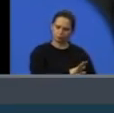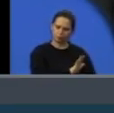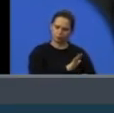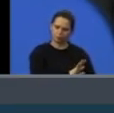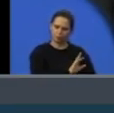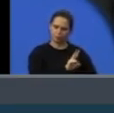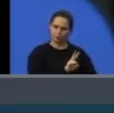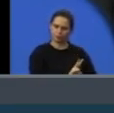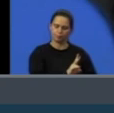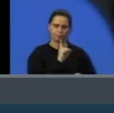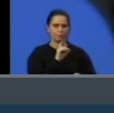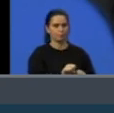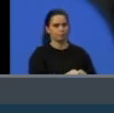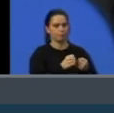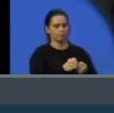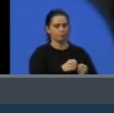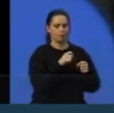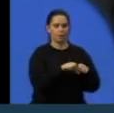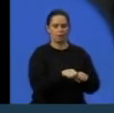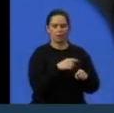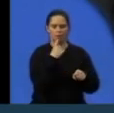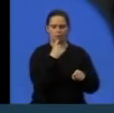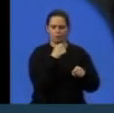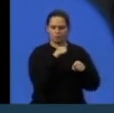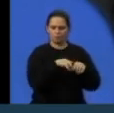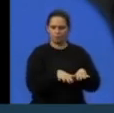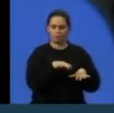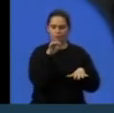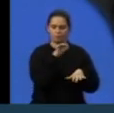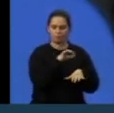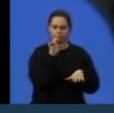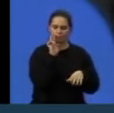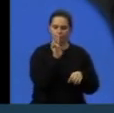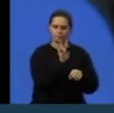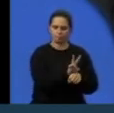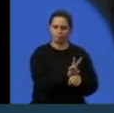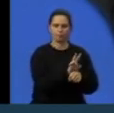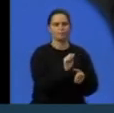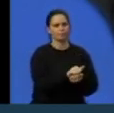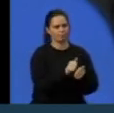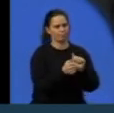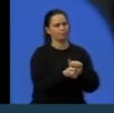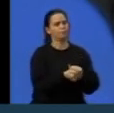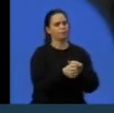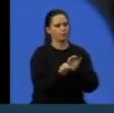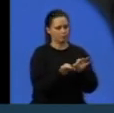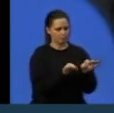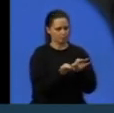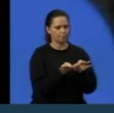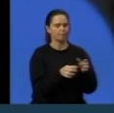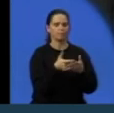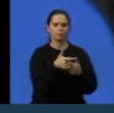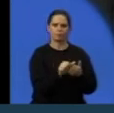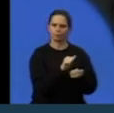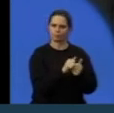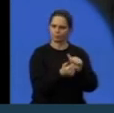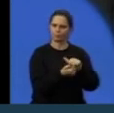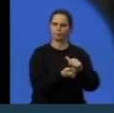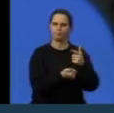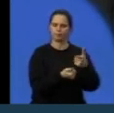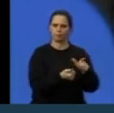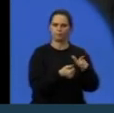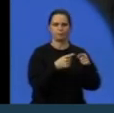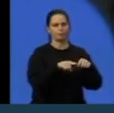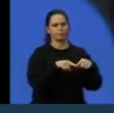acidente circulatório de emergência, houve a necessidade de reformulação. Então, portanto, vamos